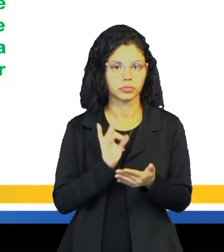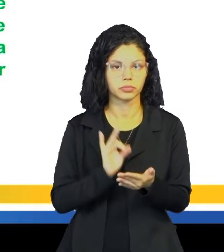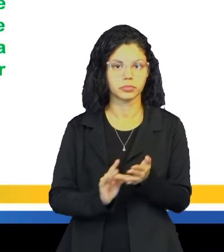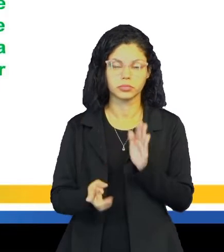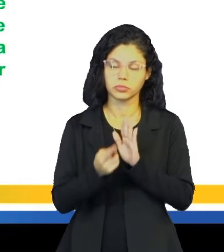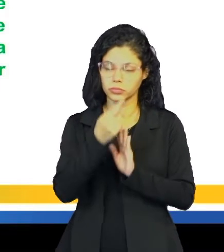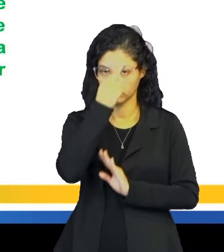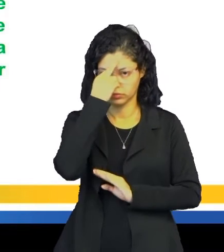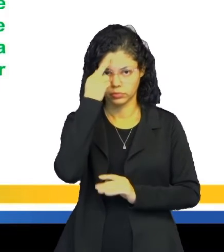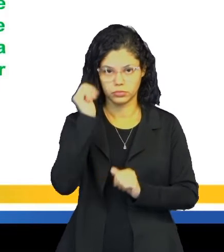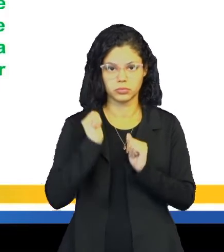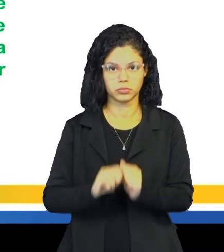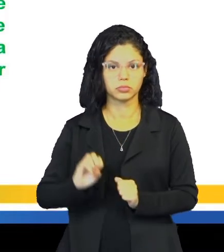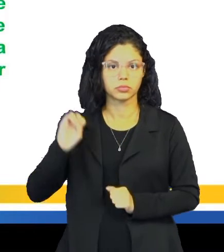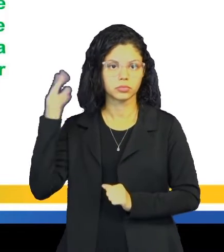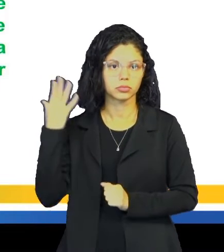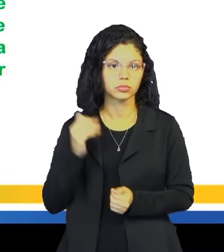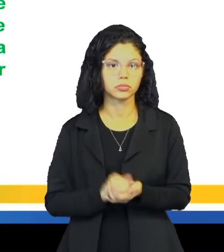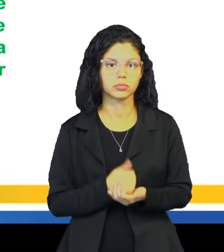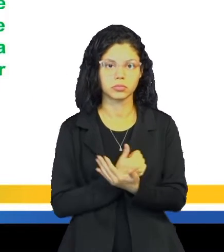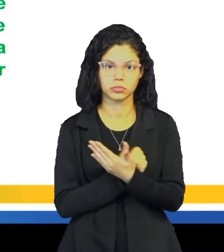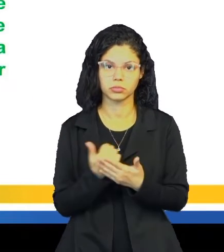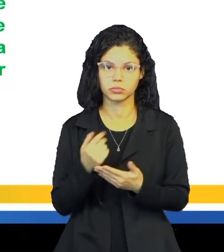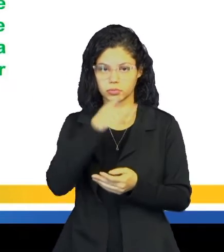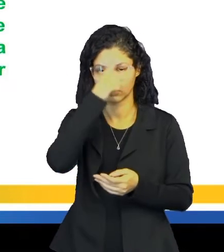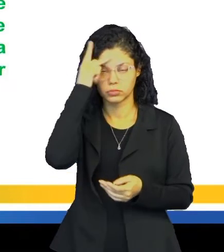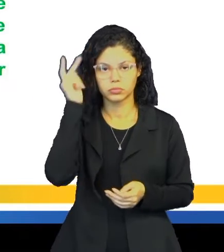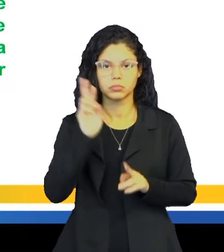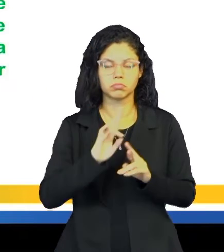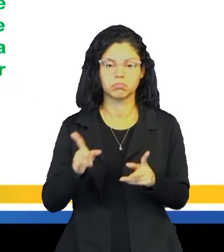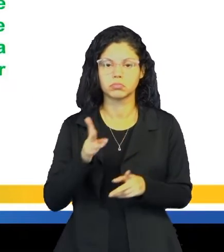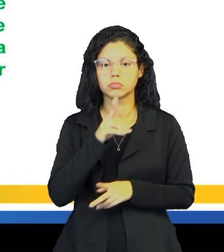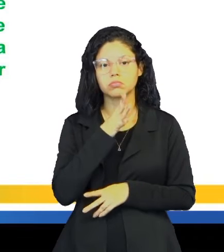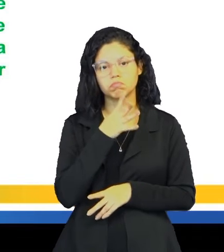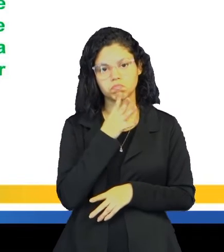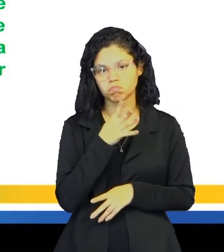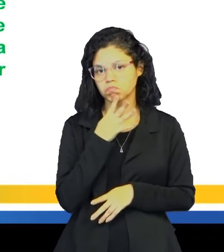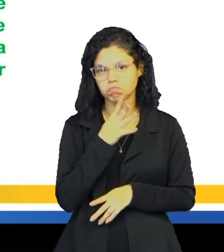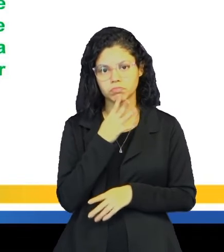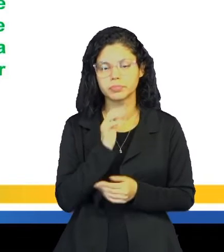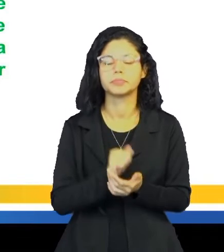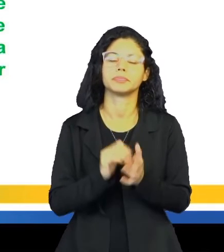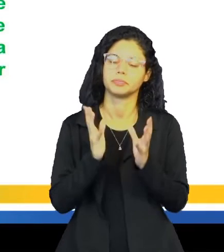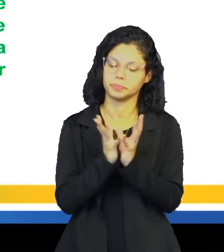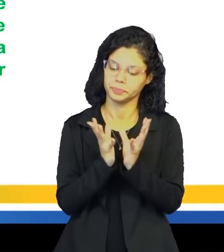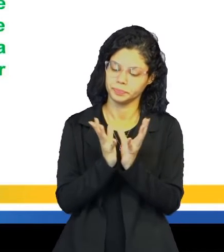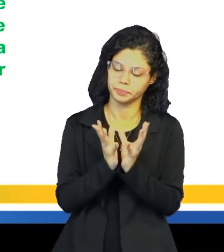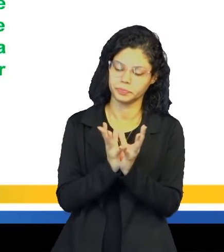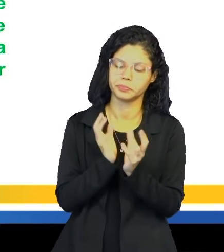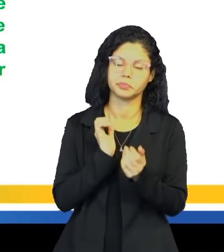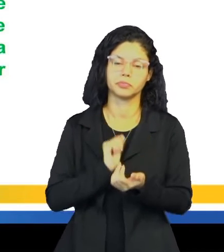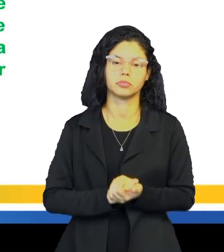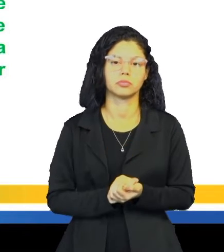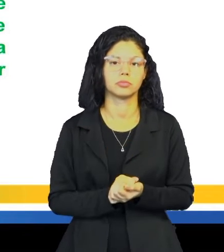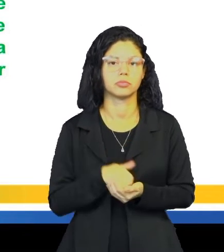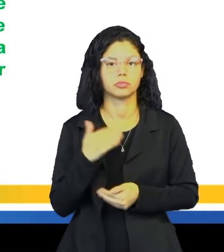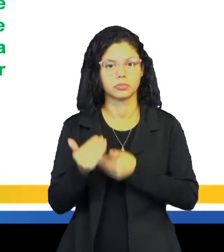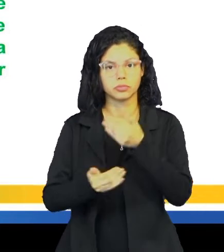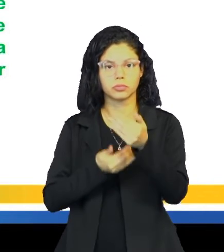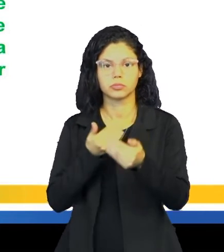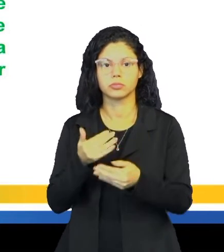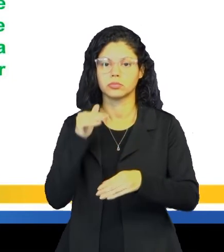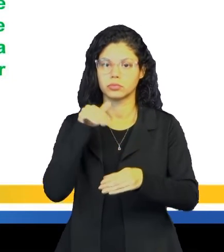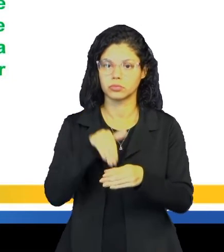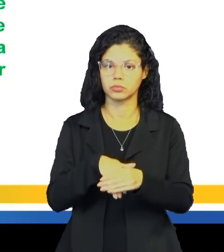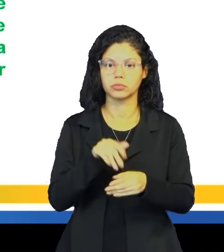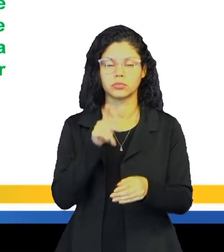fatos históricos, né, pode acontecer pela ação de pessoas completamente desconhecidas, né, por coletividades, em um processo eleitoral,